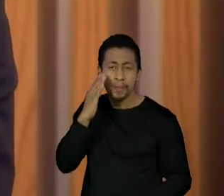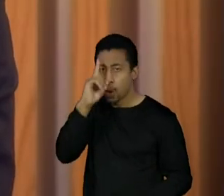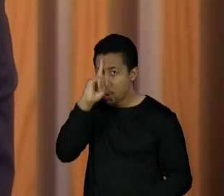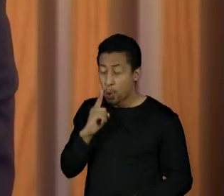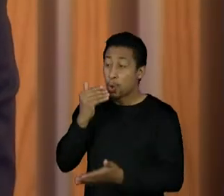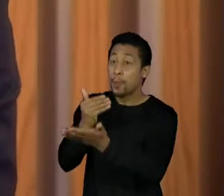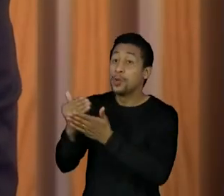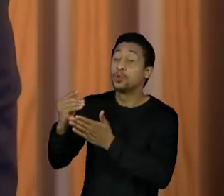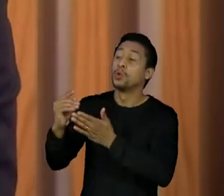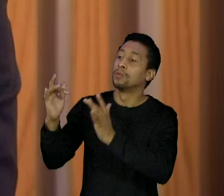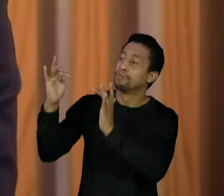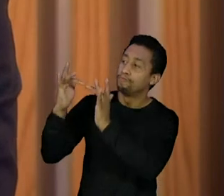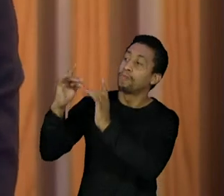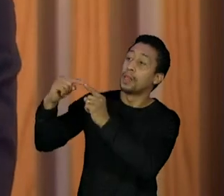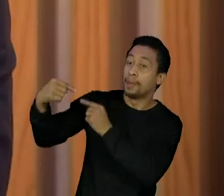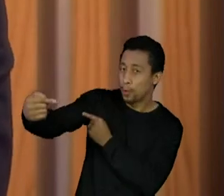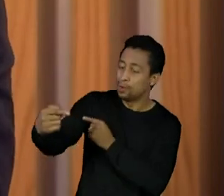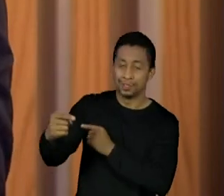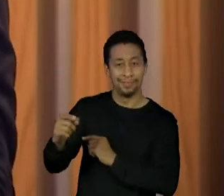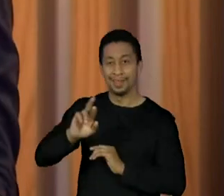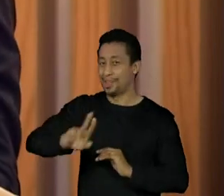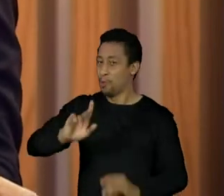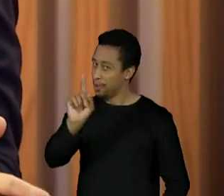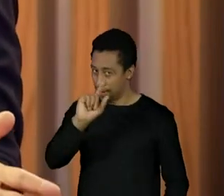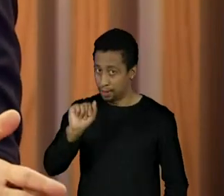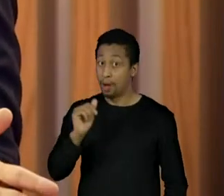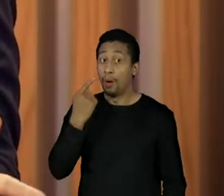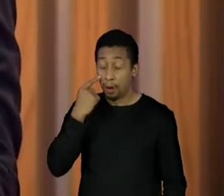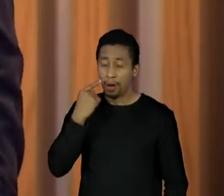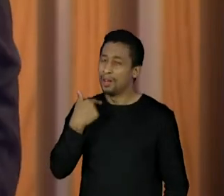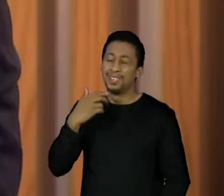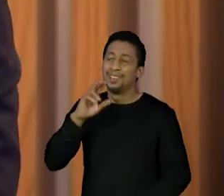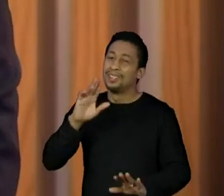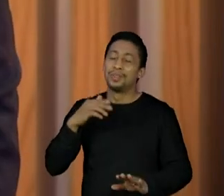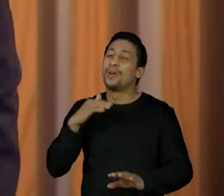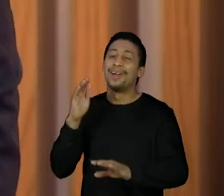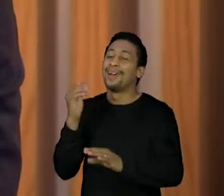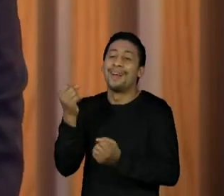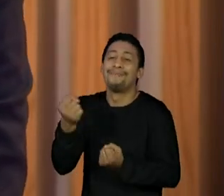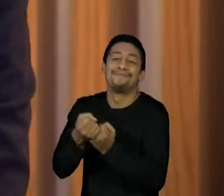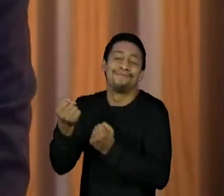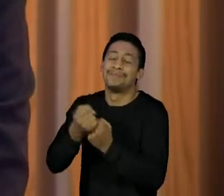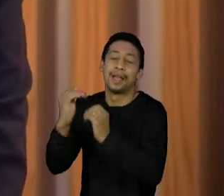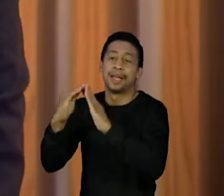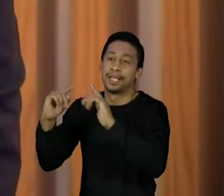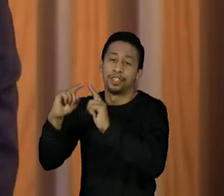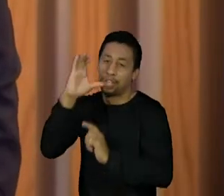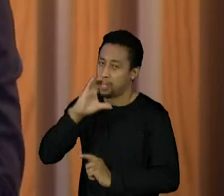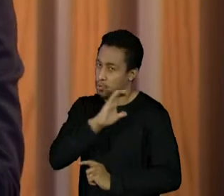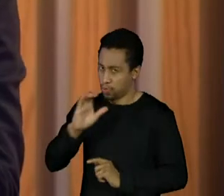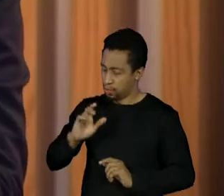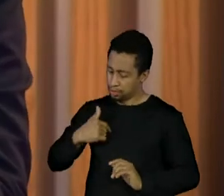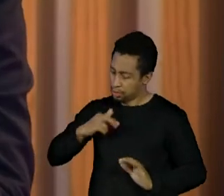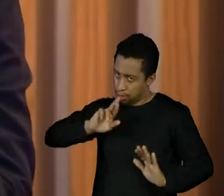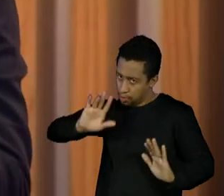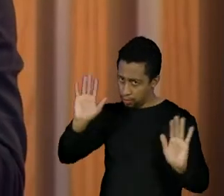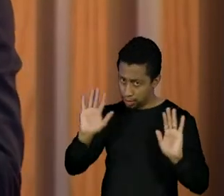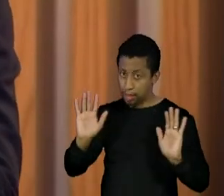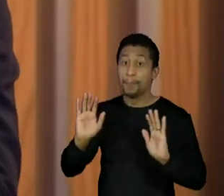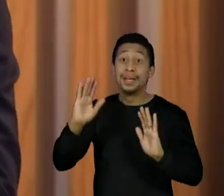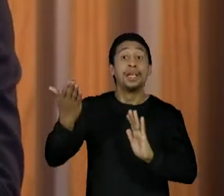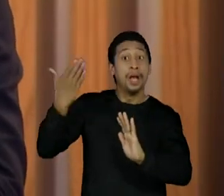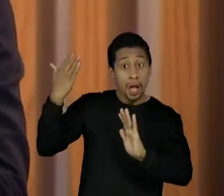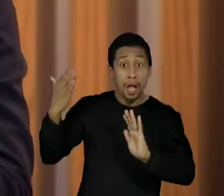Não, nós temos quadros, e eu não estou aqui para defender a Igreja Católica, eu nem sou católico, mas nós temos quadros católicos do 5º século,